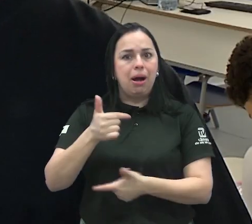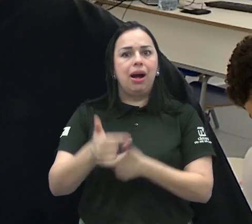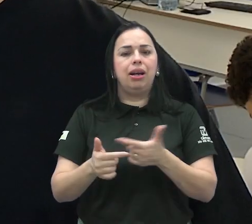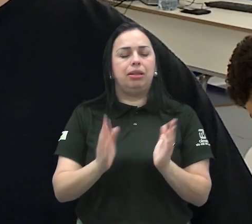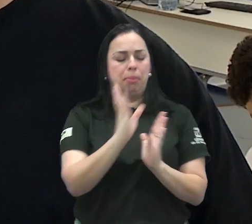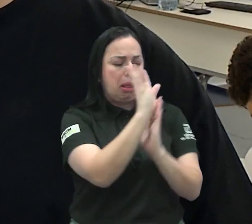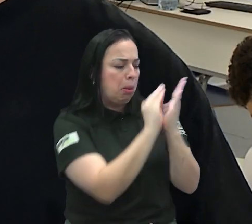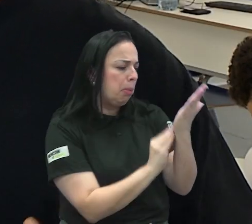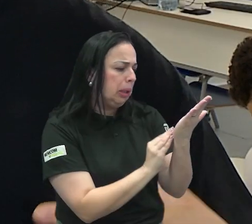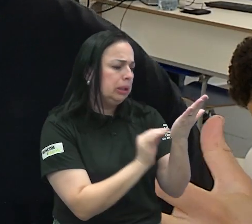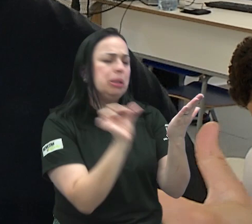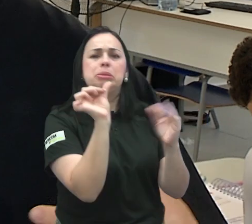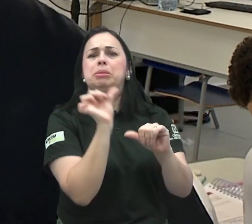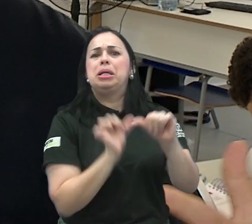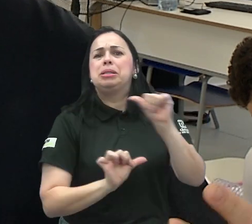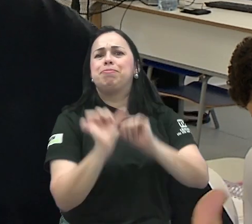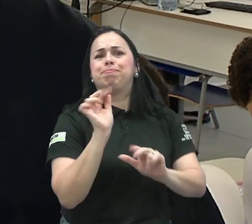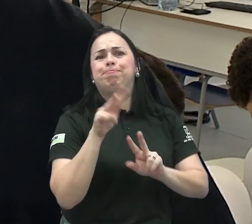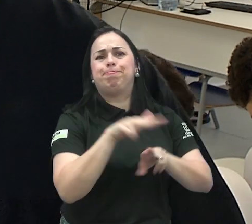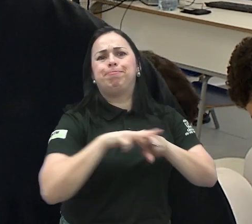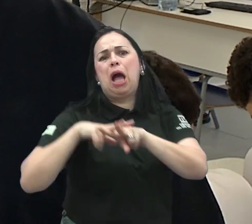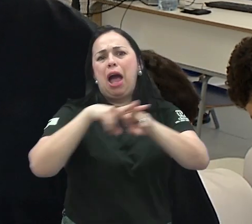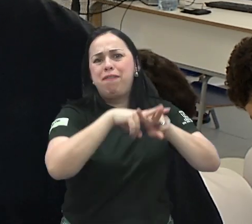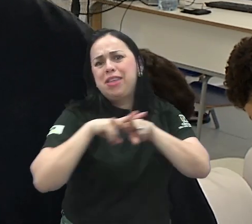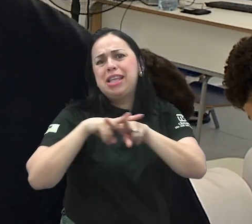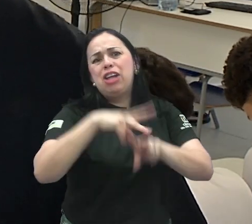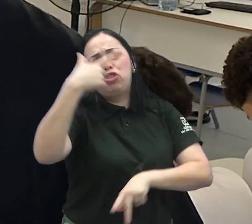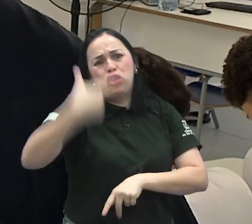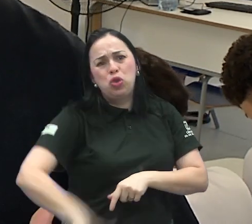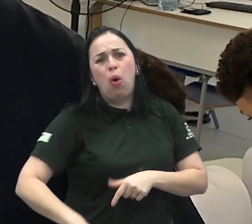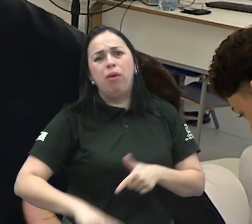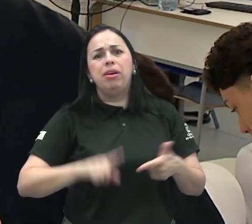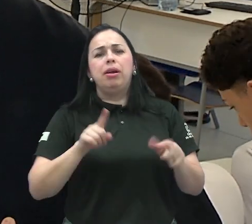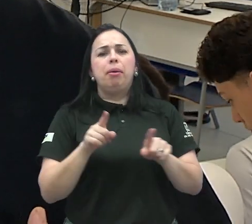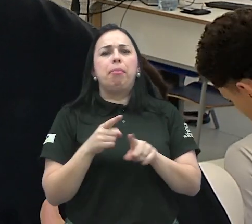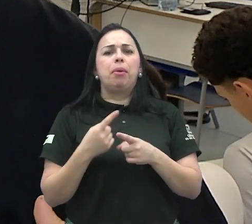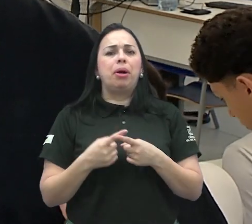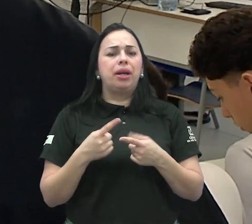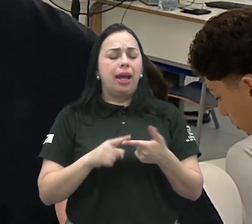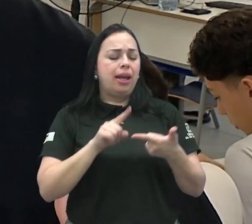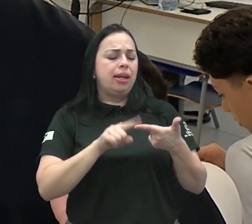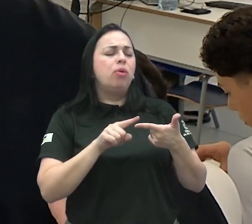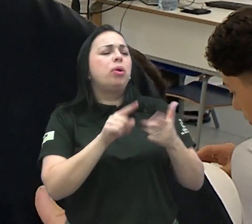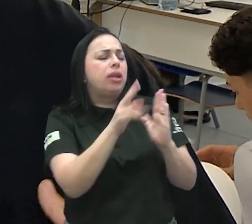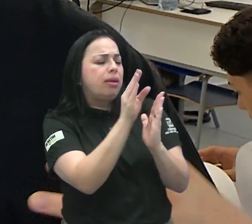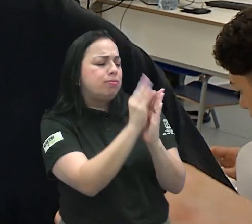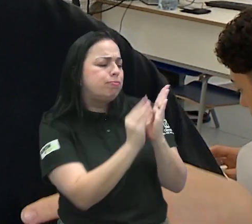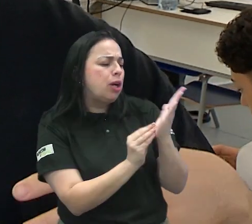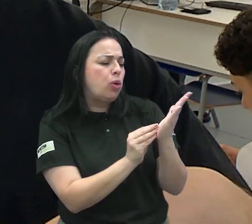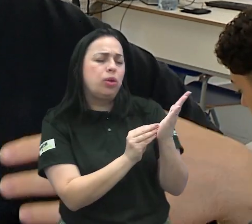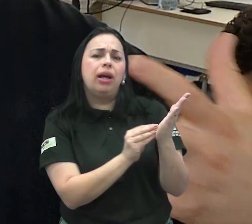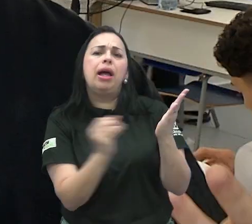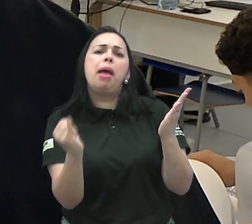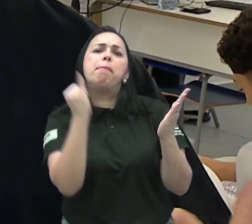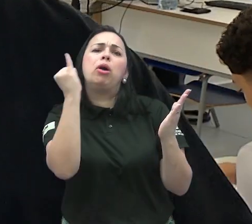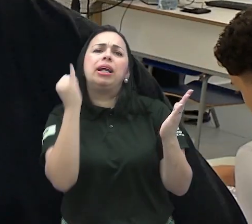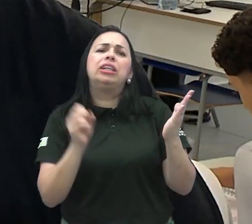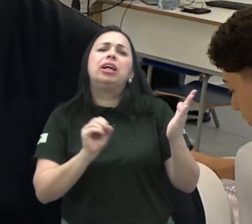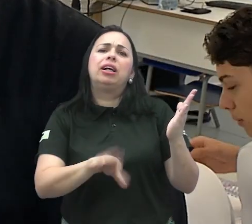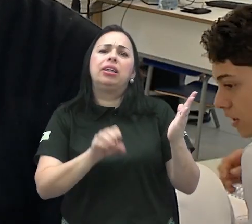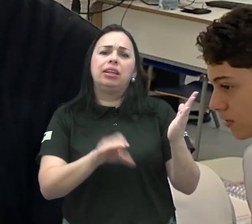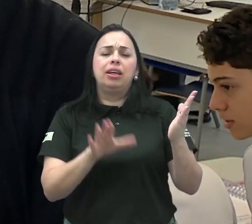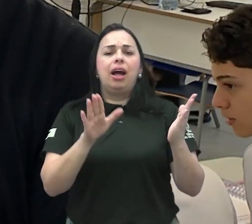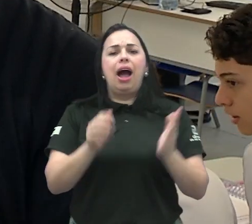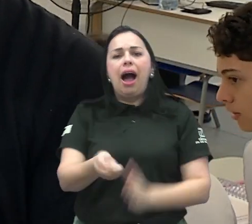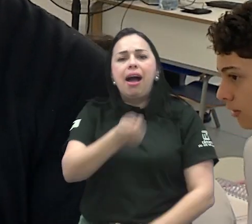É um trabalho contínuo de revisão de currículo. Acho que é um trabalho contínuo de revisão do que a gente acha importante ensinar.